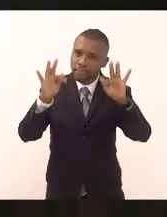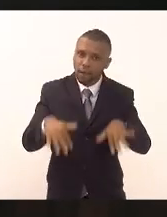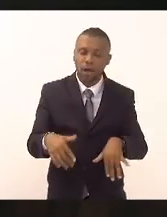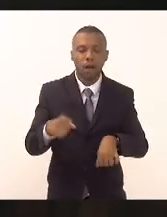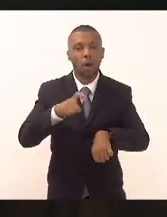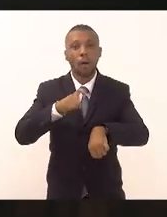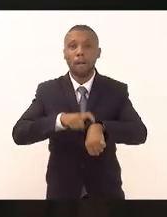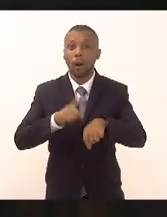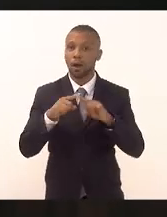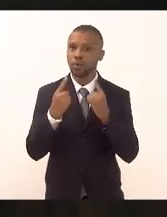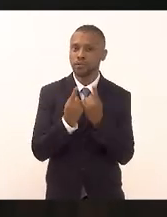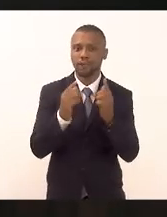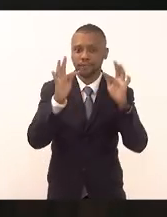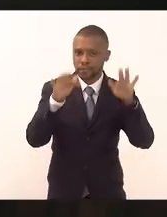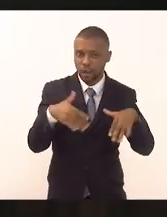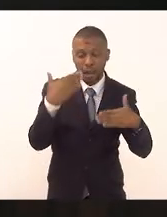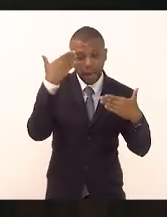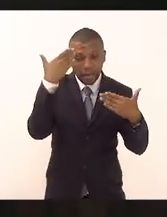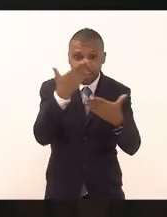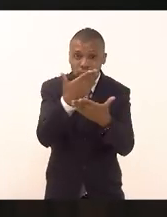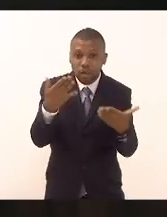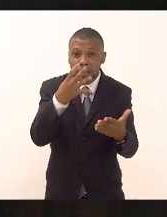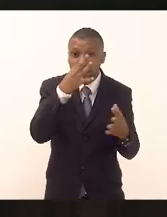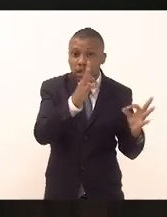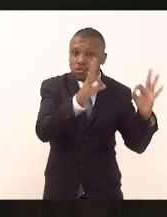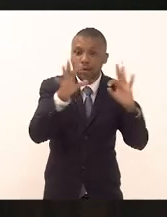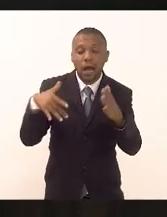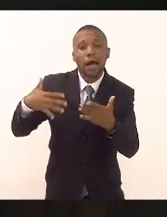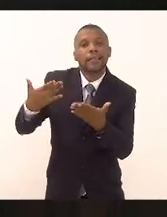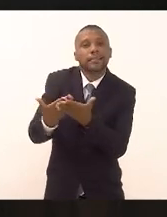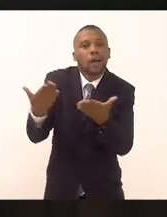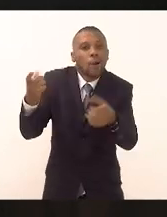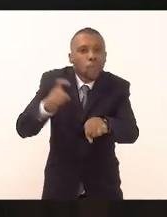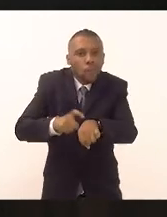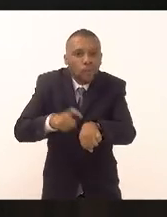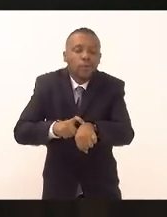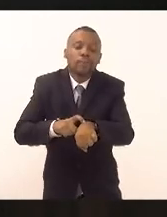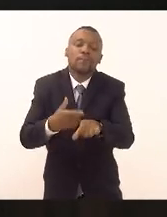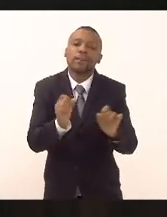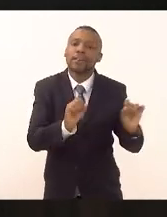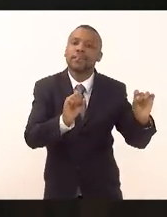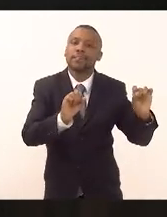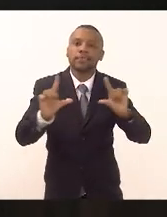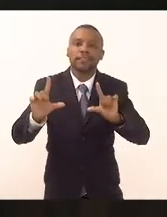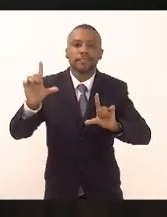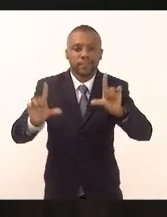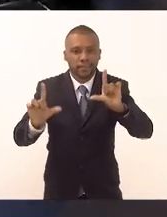final, agradecendo a todas e todos que nos acompanharam pela TV Alerj. Boa tarde.